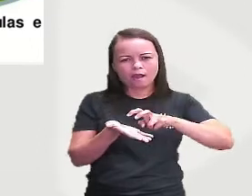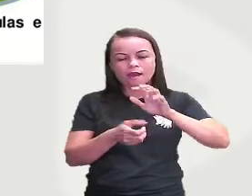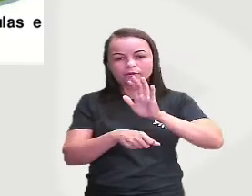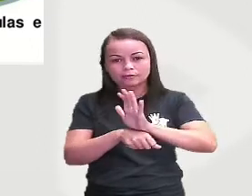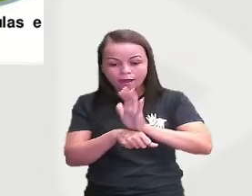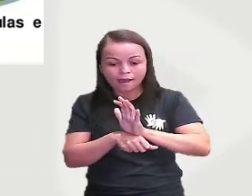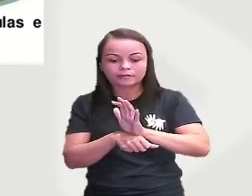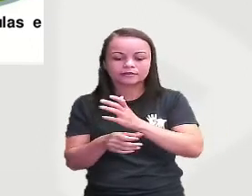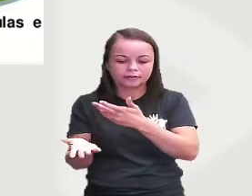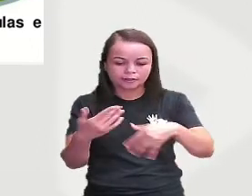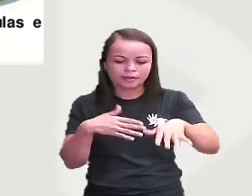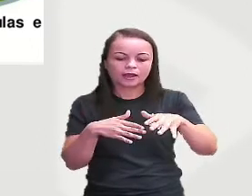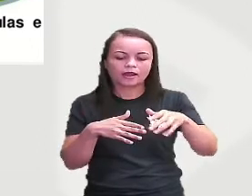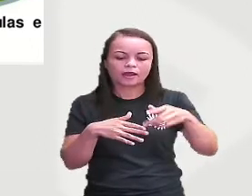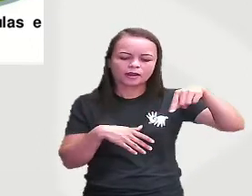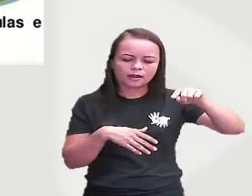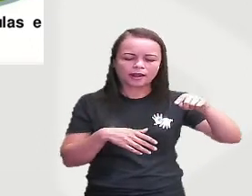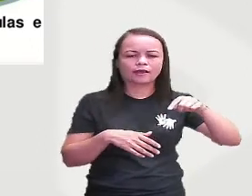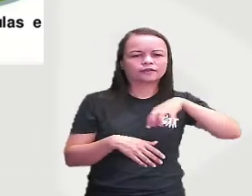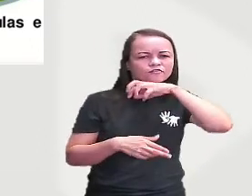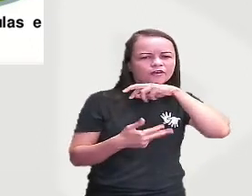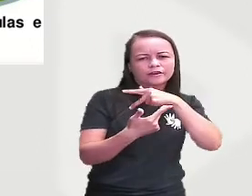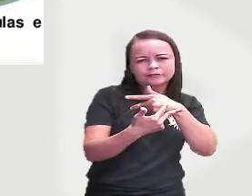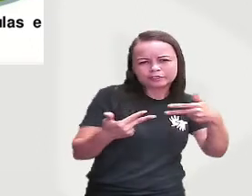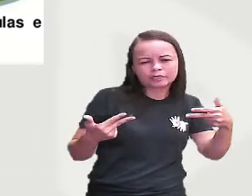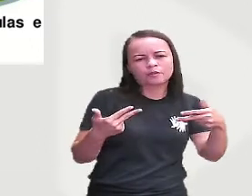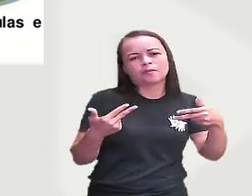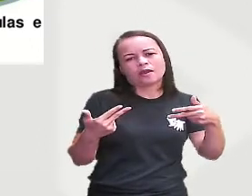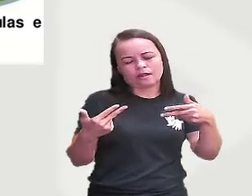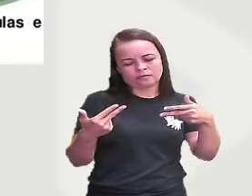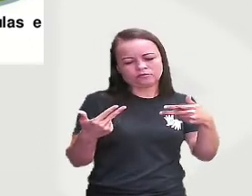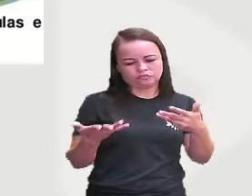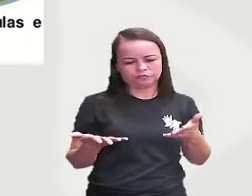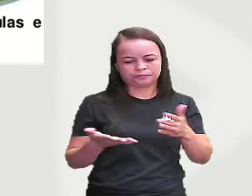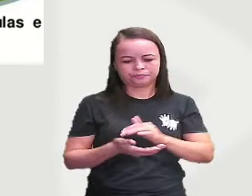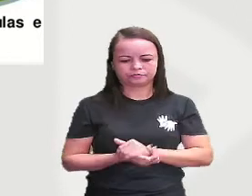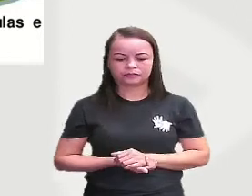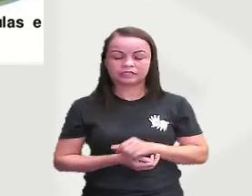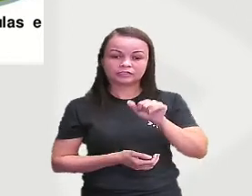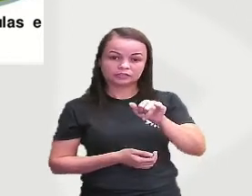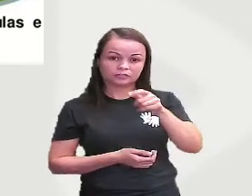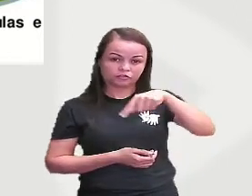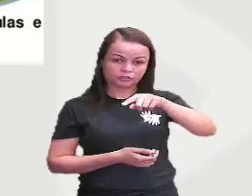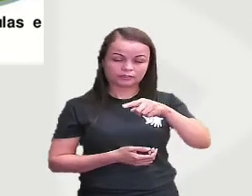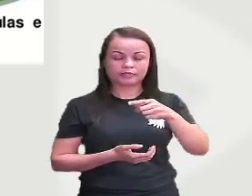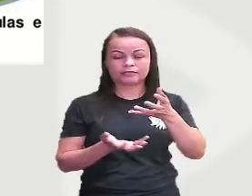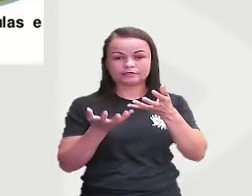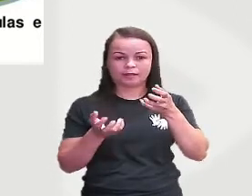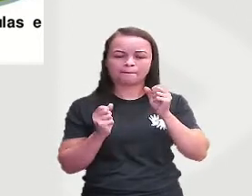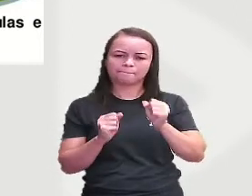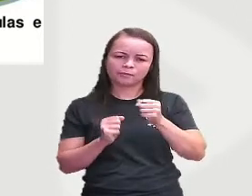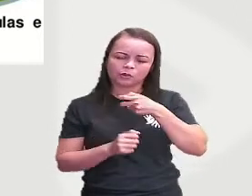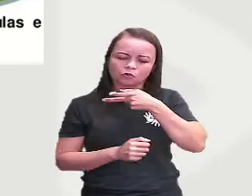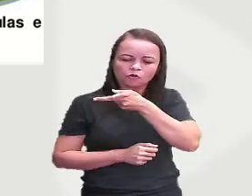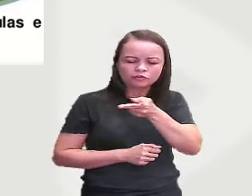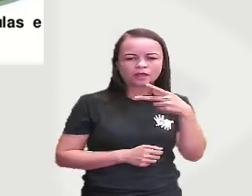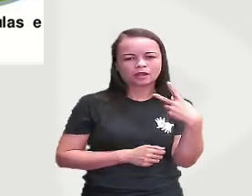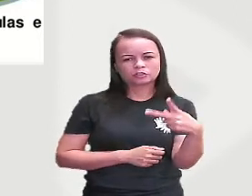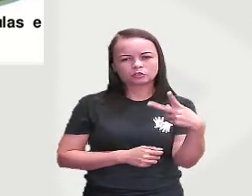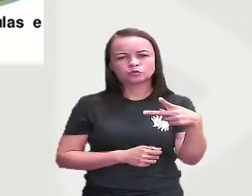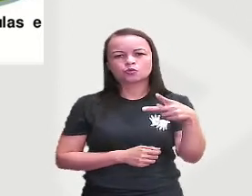existem muitos animais, alguns domésticos e silvestres. Se você quiser, pode convidar a sua irmã